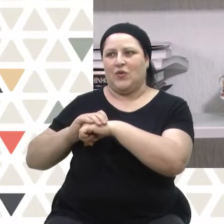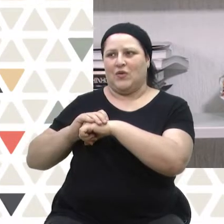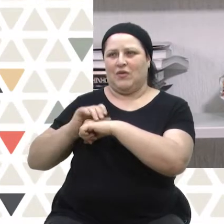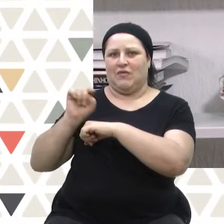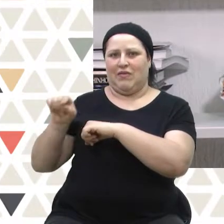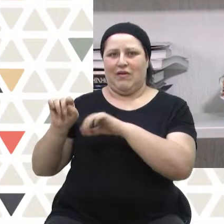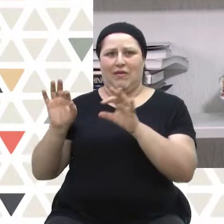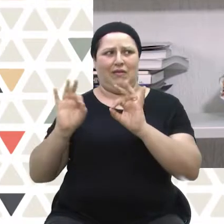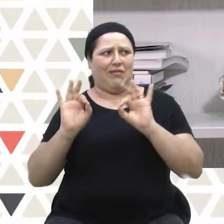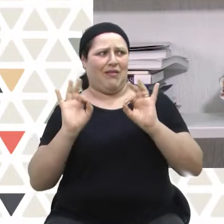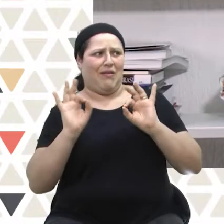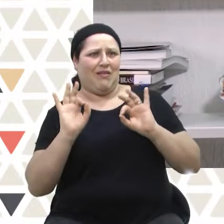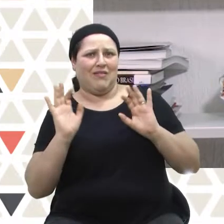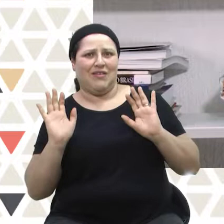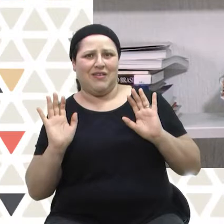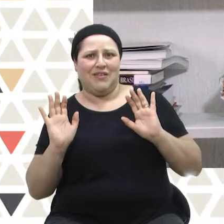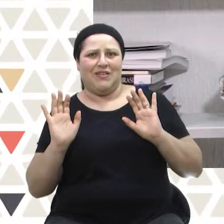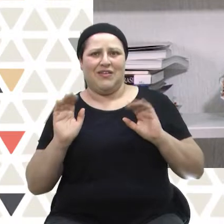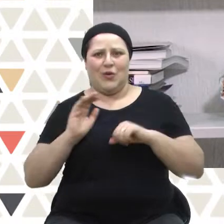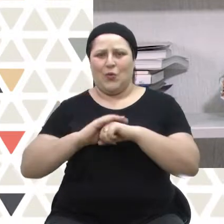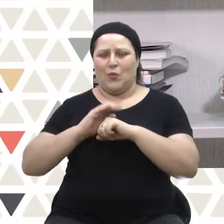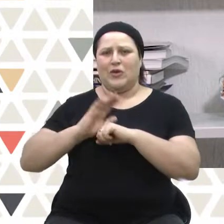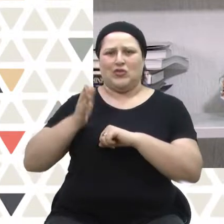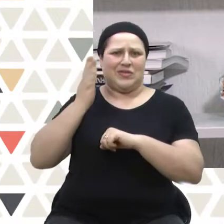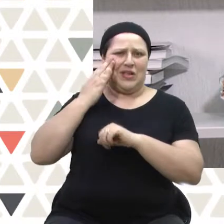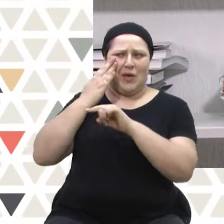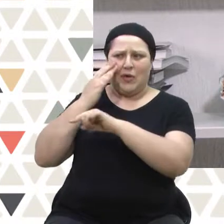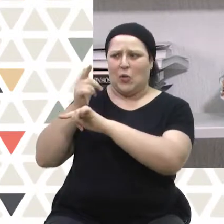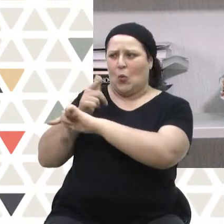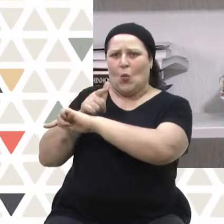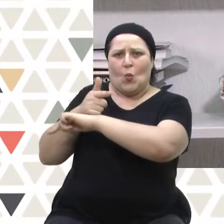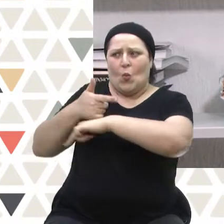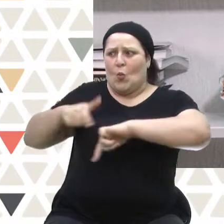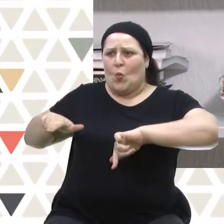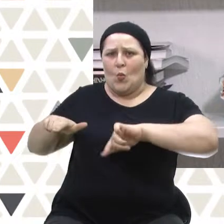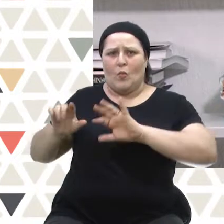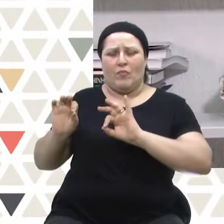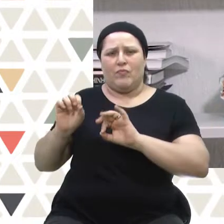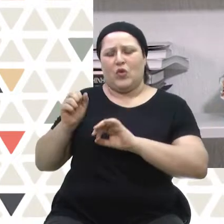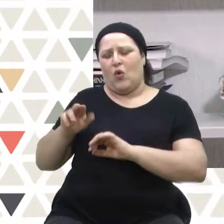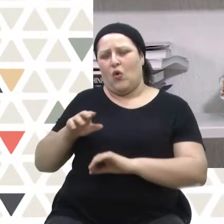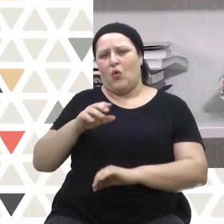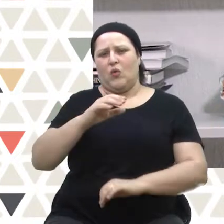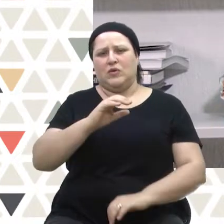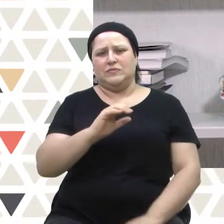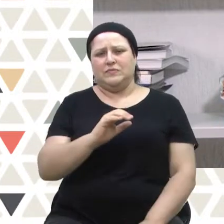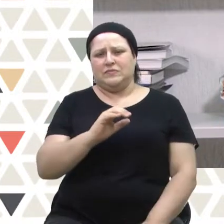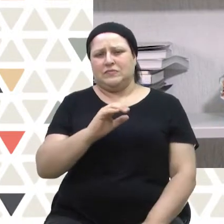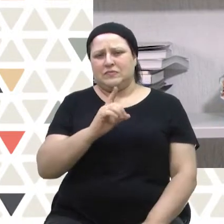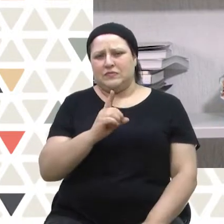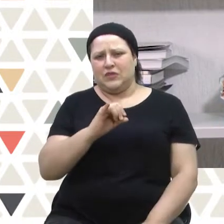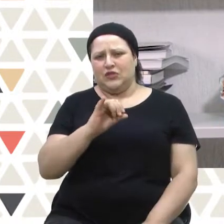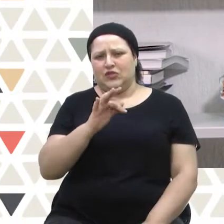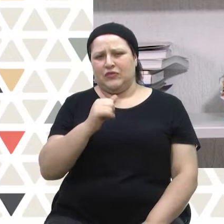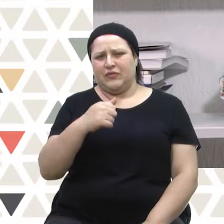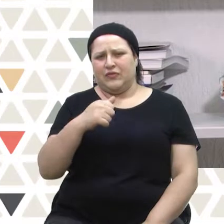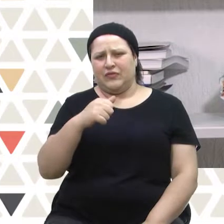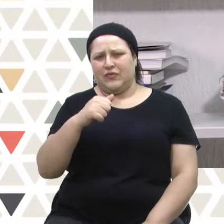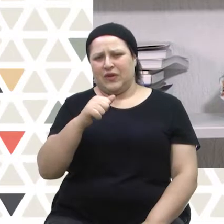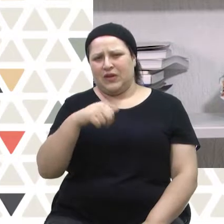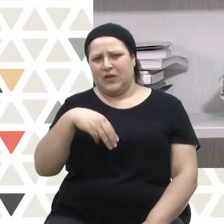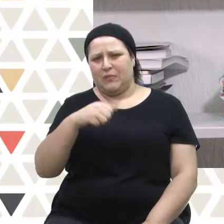algum crime, né, que a gente sabidamente já identificou que não existe,